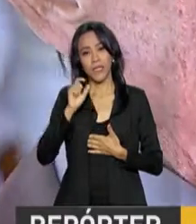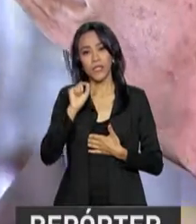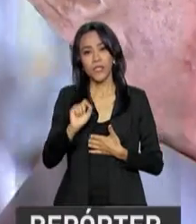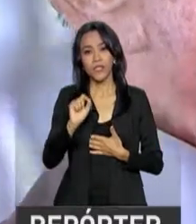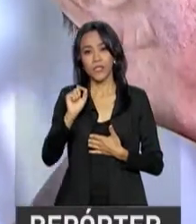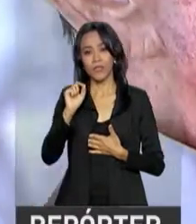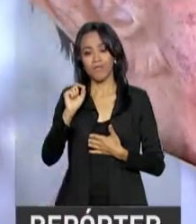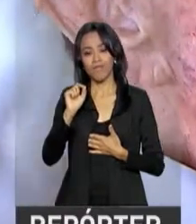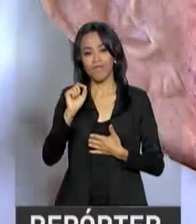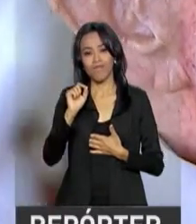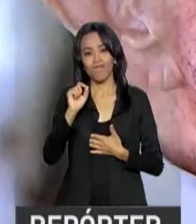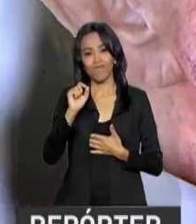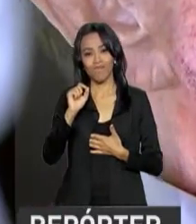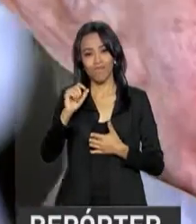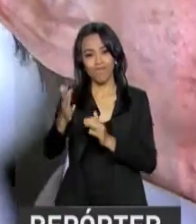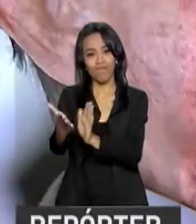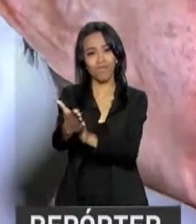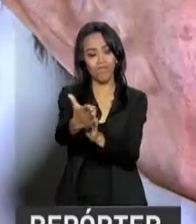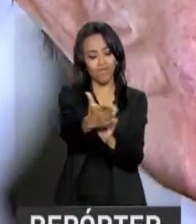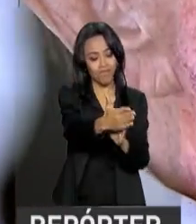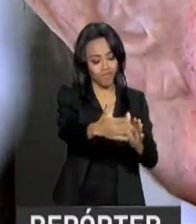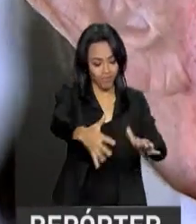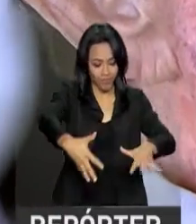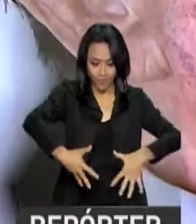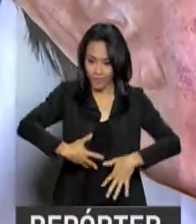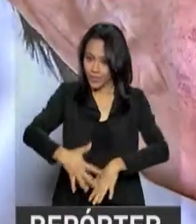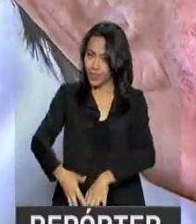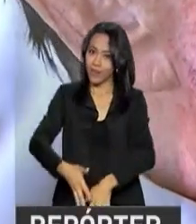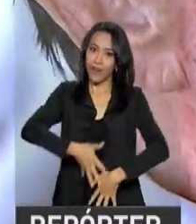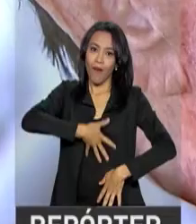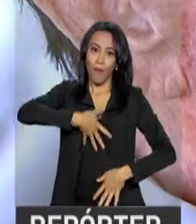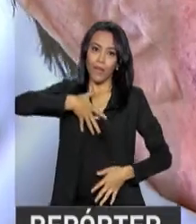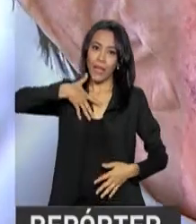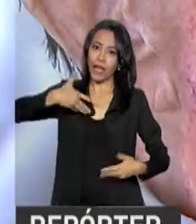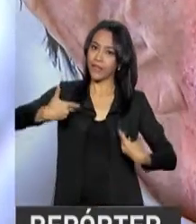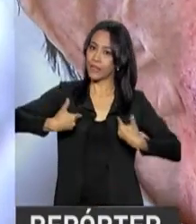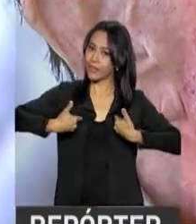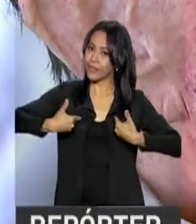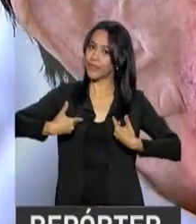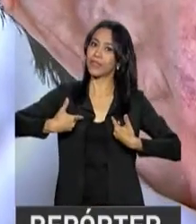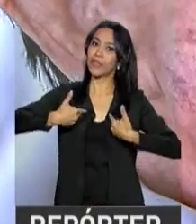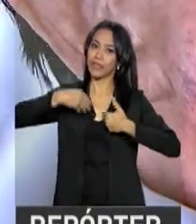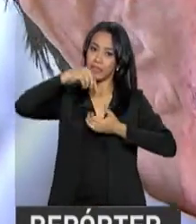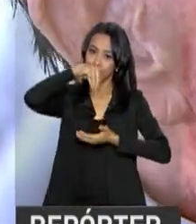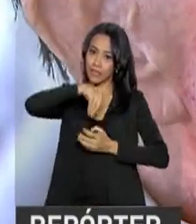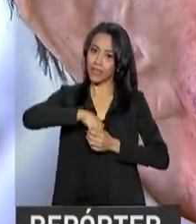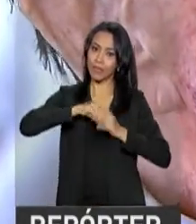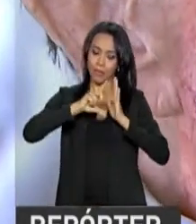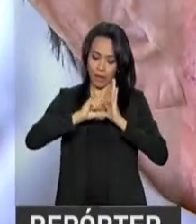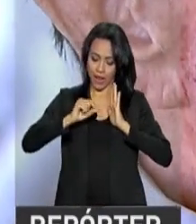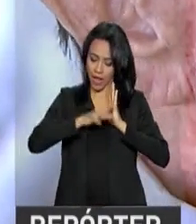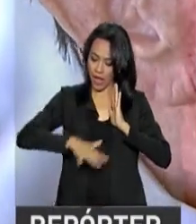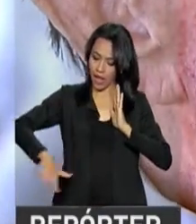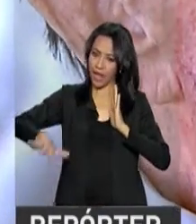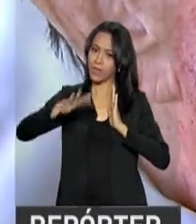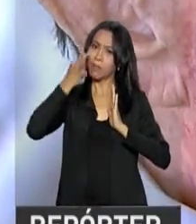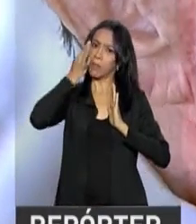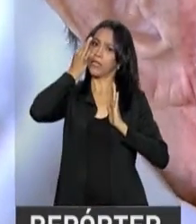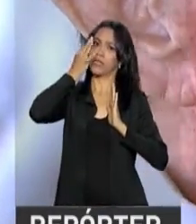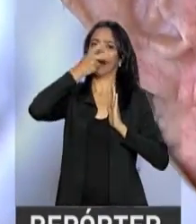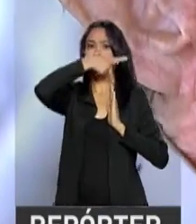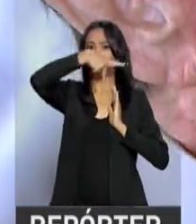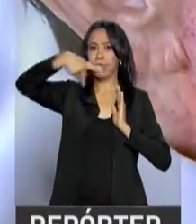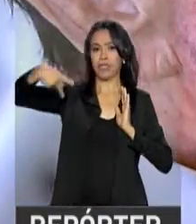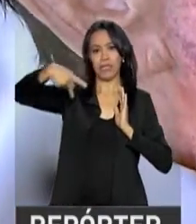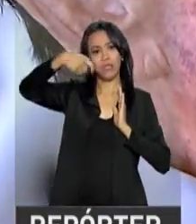assistir uma homenagem tão bonita no Palácio do Planalto, com a presença do senhor presidente da